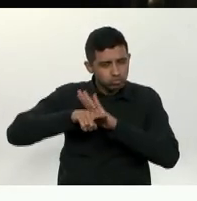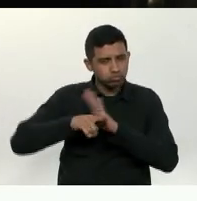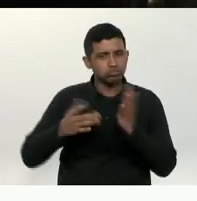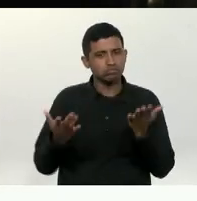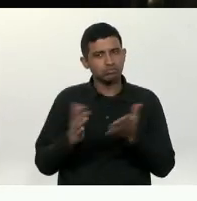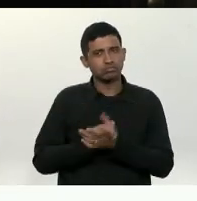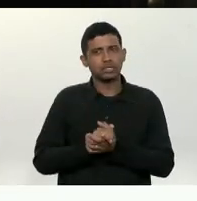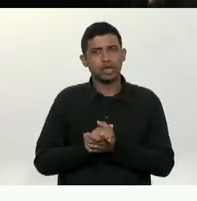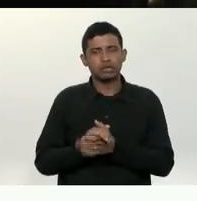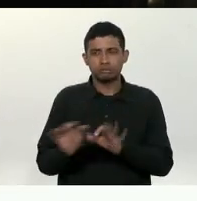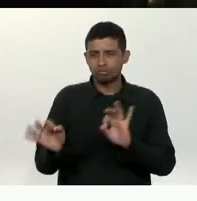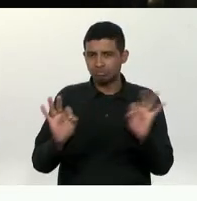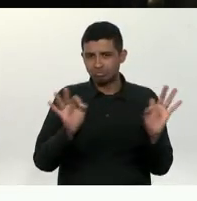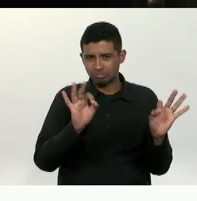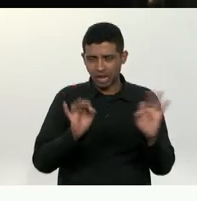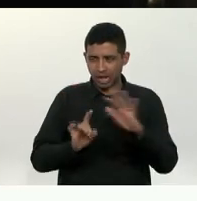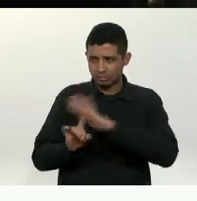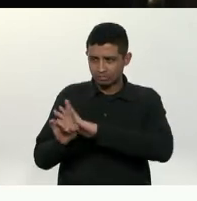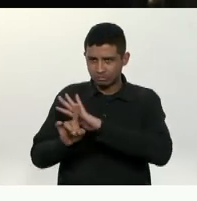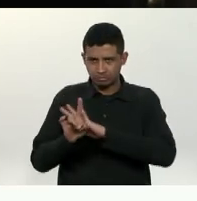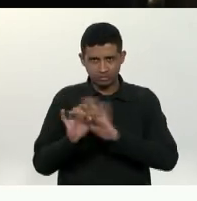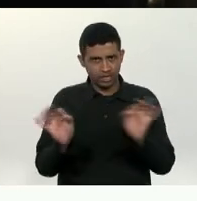não havendo mais questionamentos,